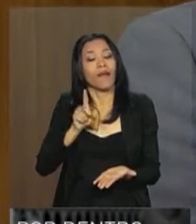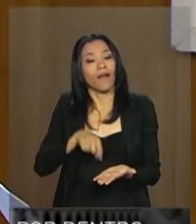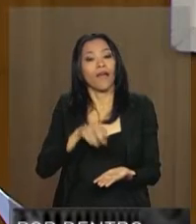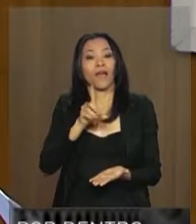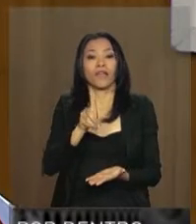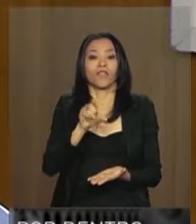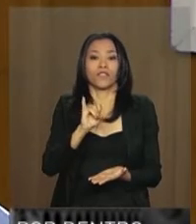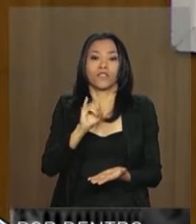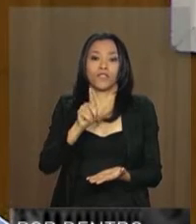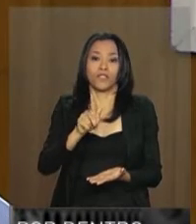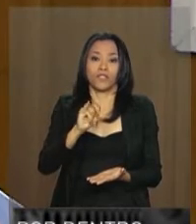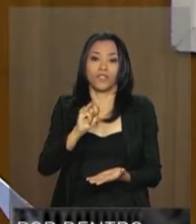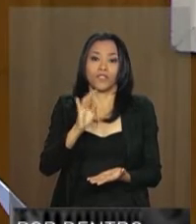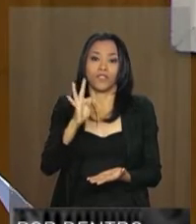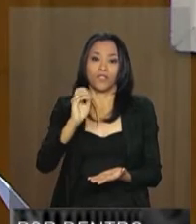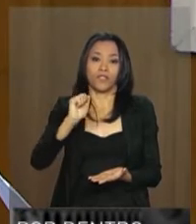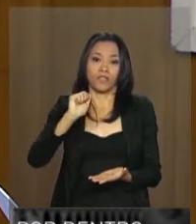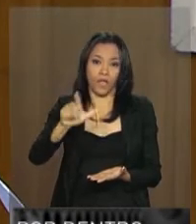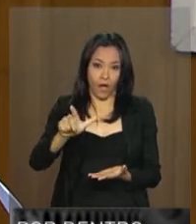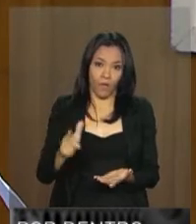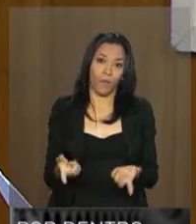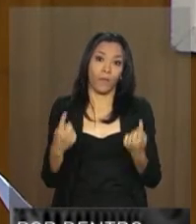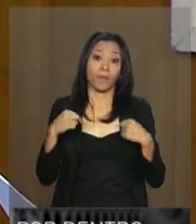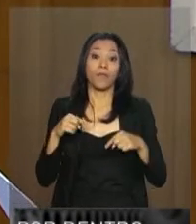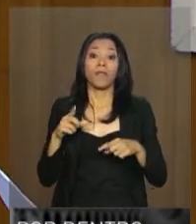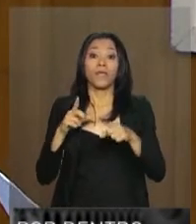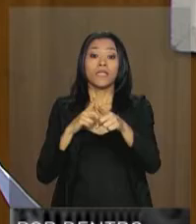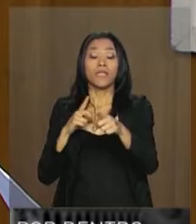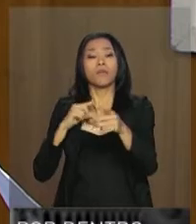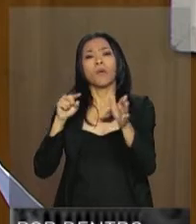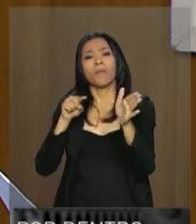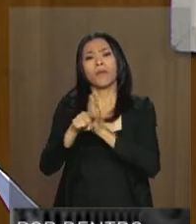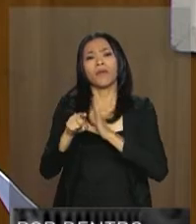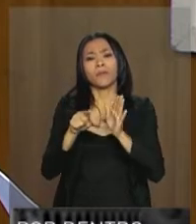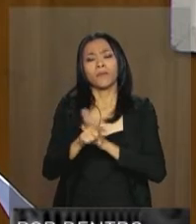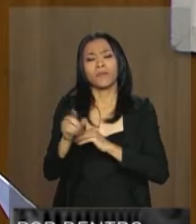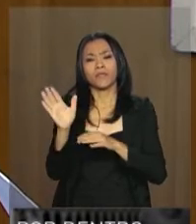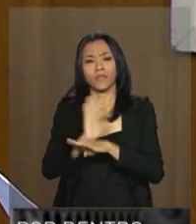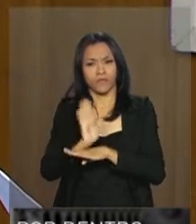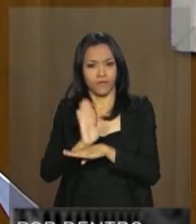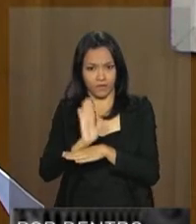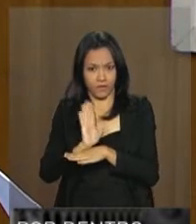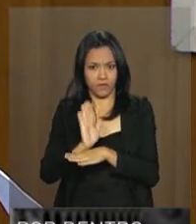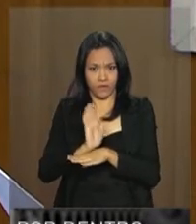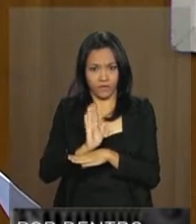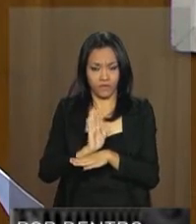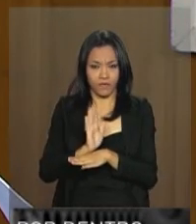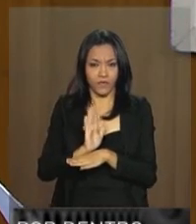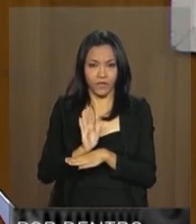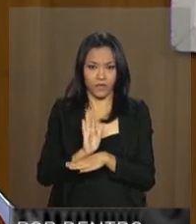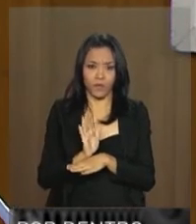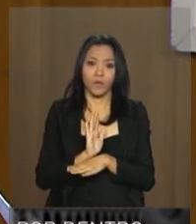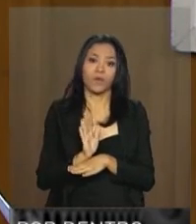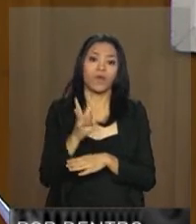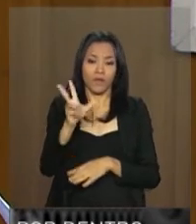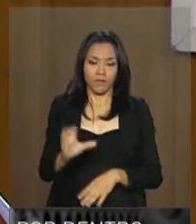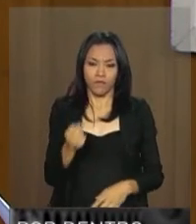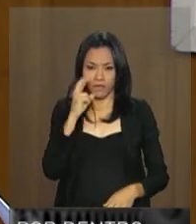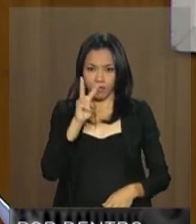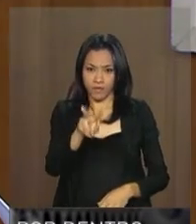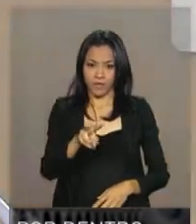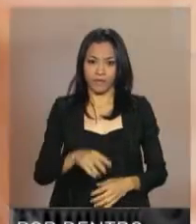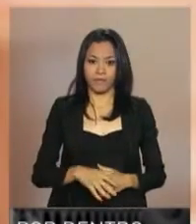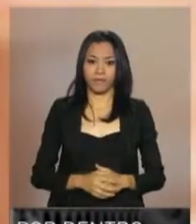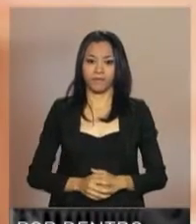ministro a gente tem agora uma pergunta pergunta em vídeo é da luizito hatch da mangabeira fm de joão pessoa vamos então acompanhar